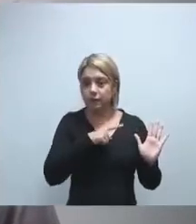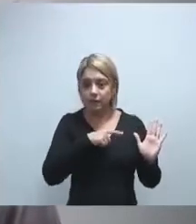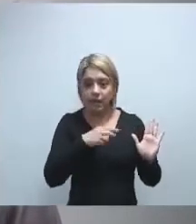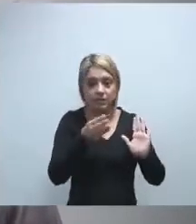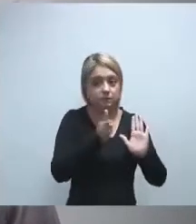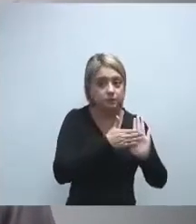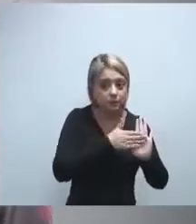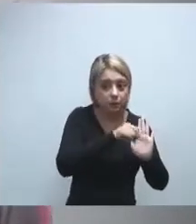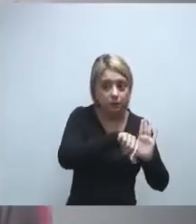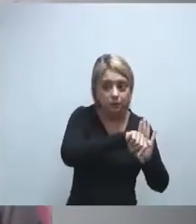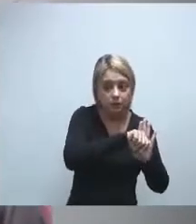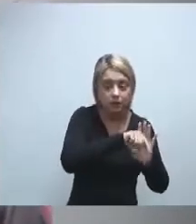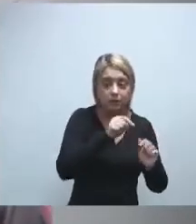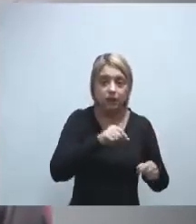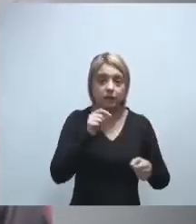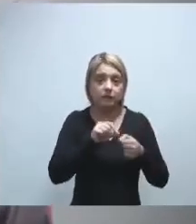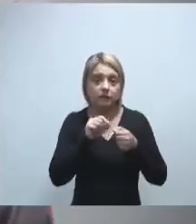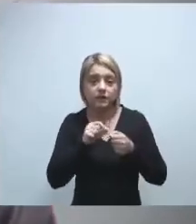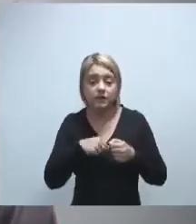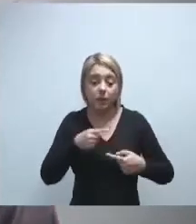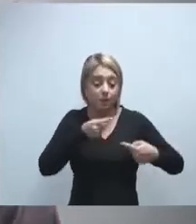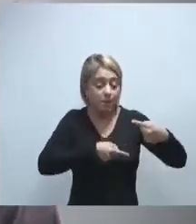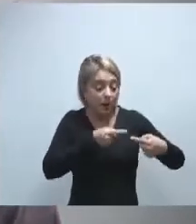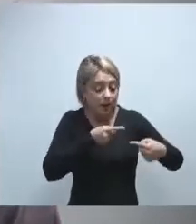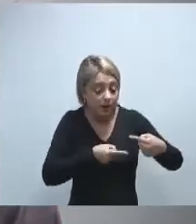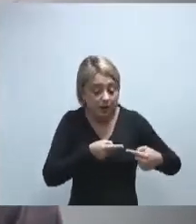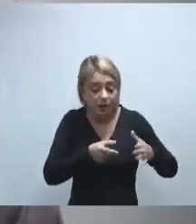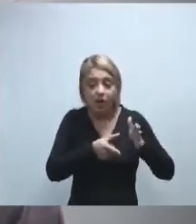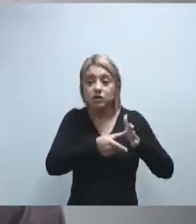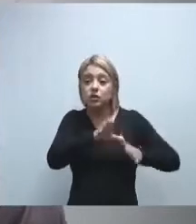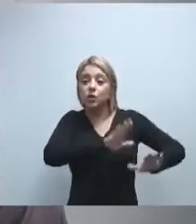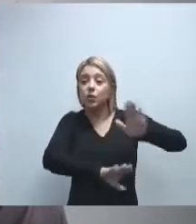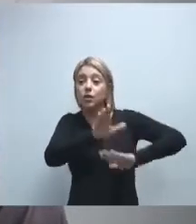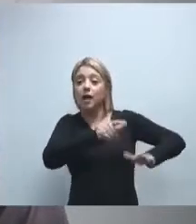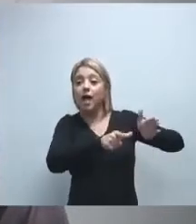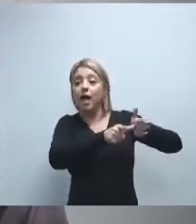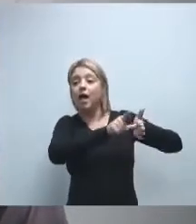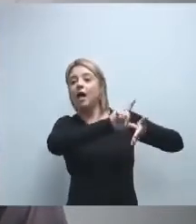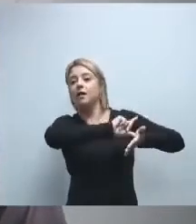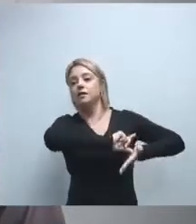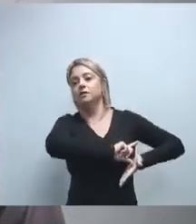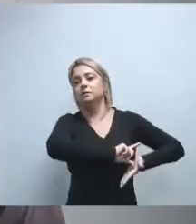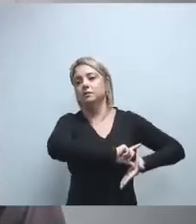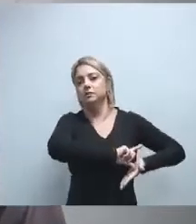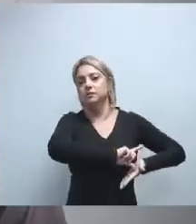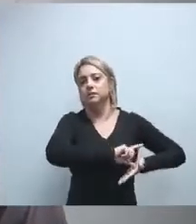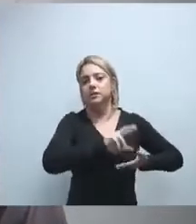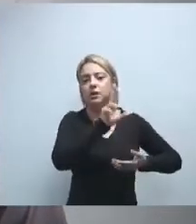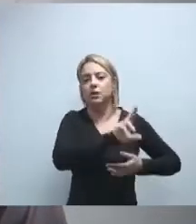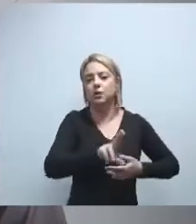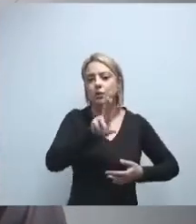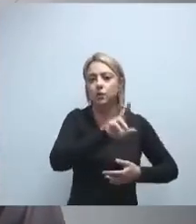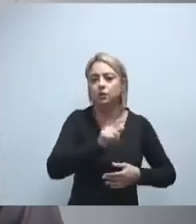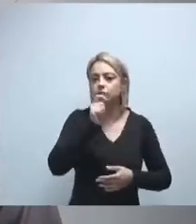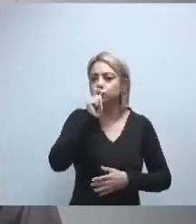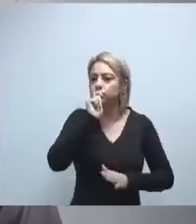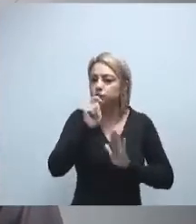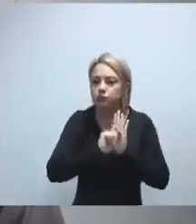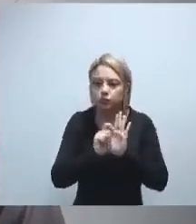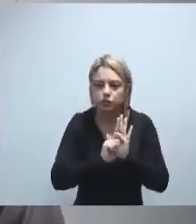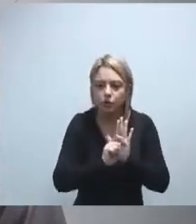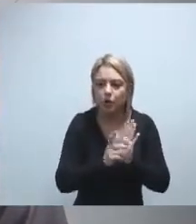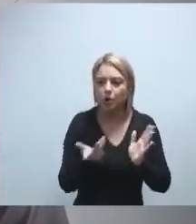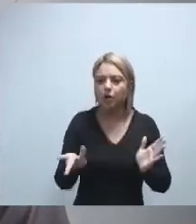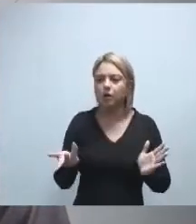têm que ser tomadas nós temos que fazer uma política de prevenção prevenção ao uso indevido de drogas